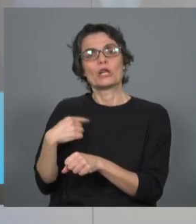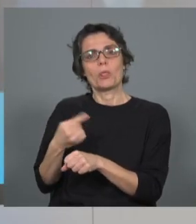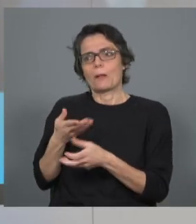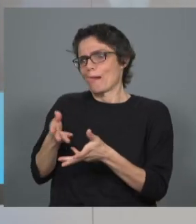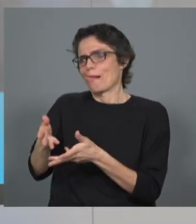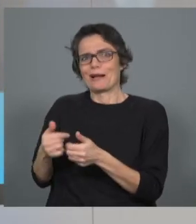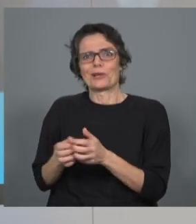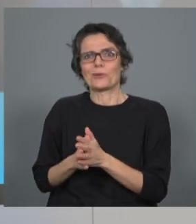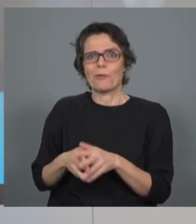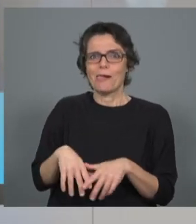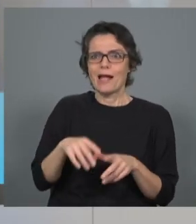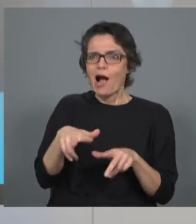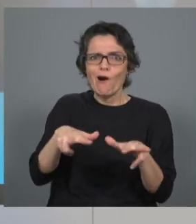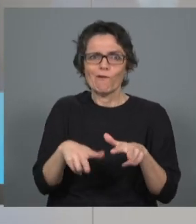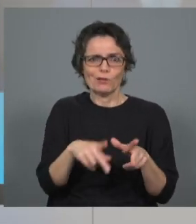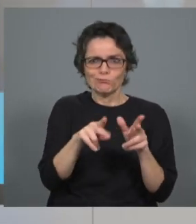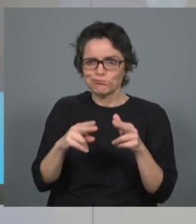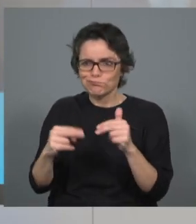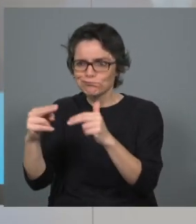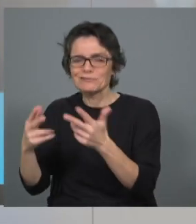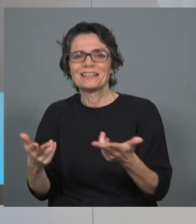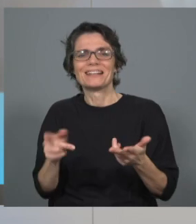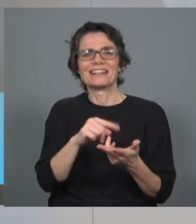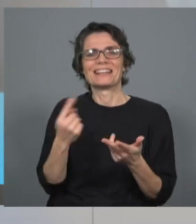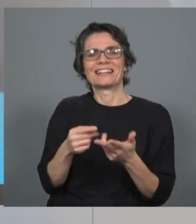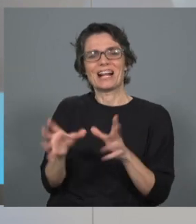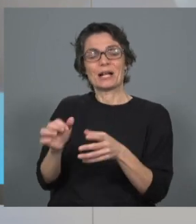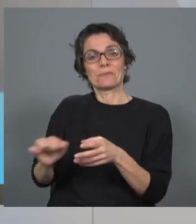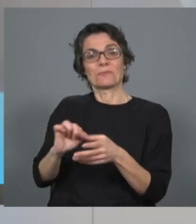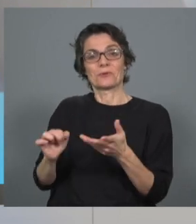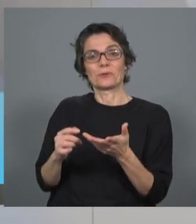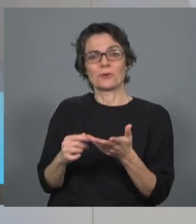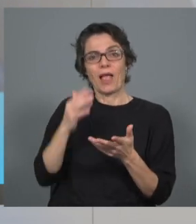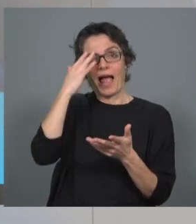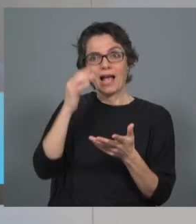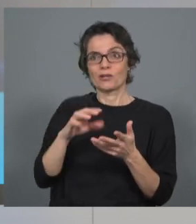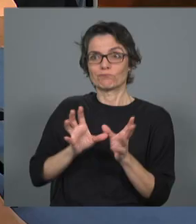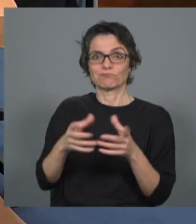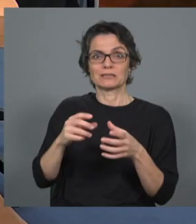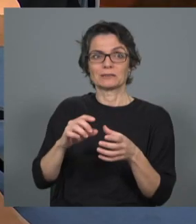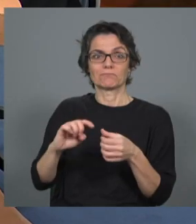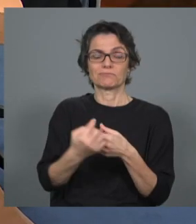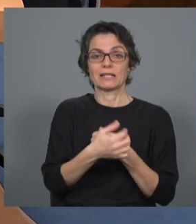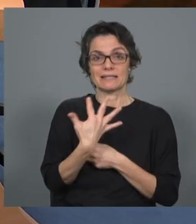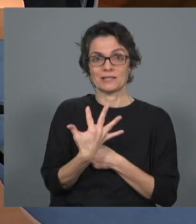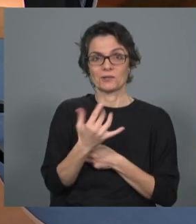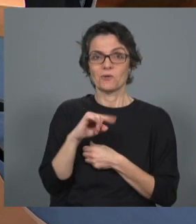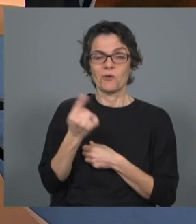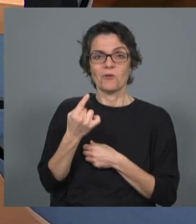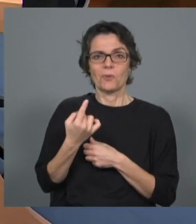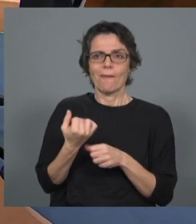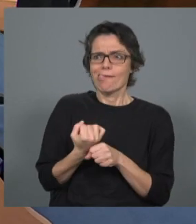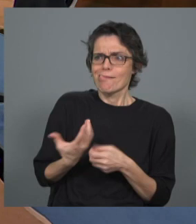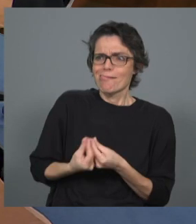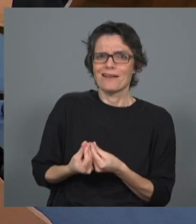nisto, quer a cortar vídeos, quer a montá-los. Toda a equipa, dos cinco membros que somos, tivemos mão nesta edição